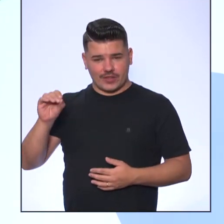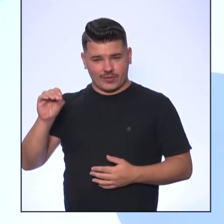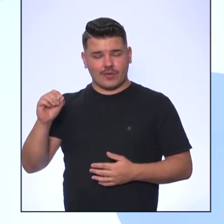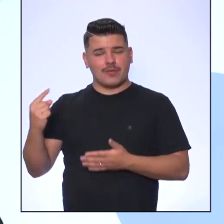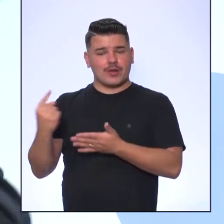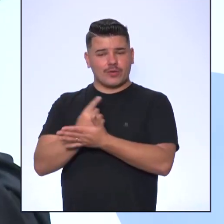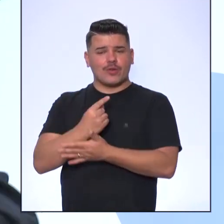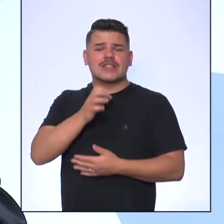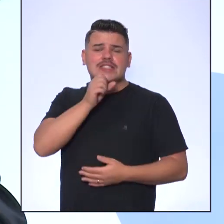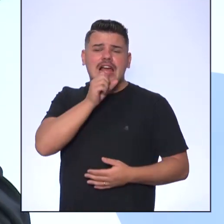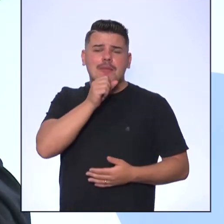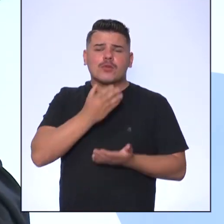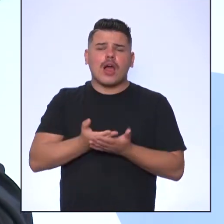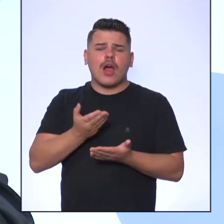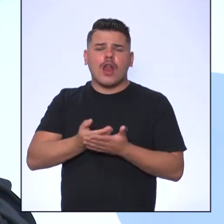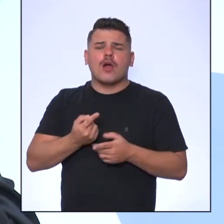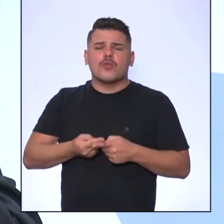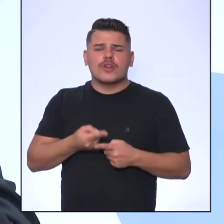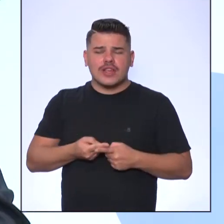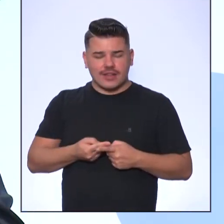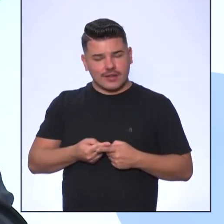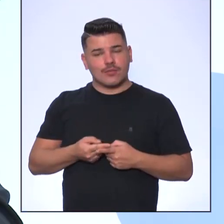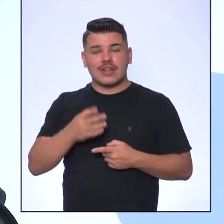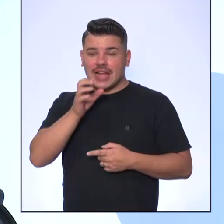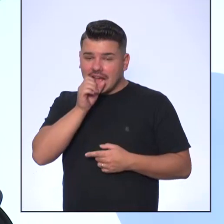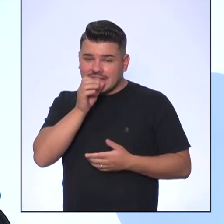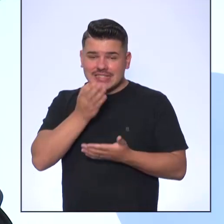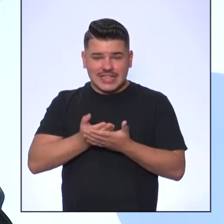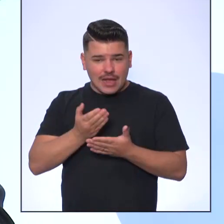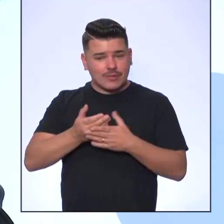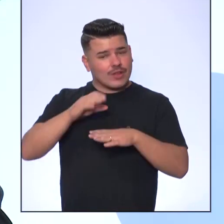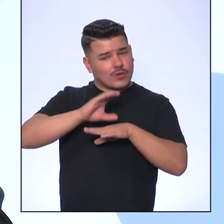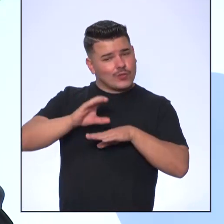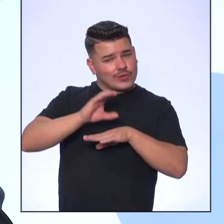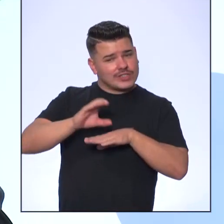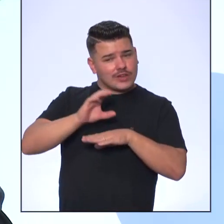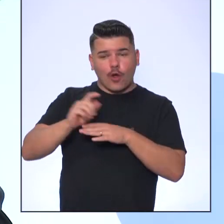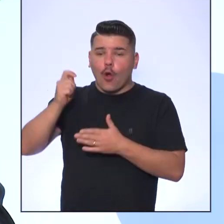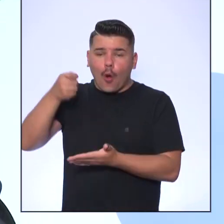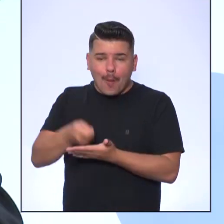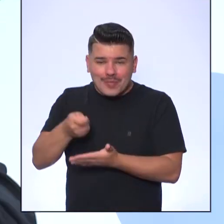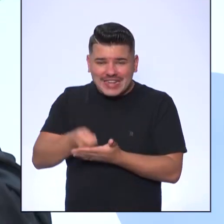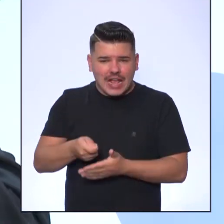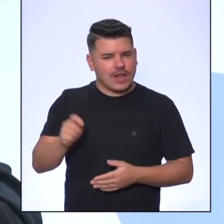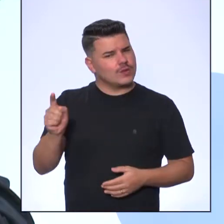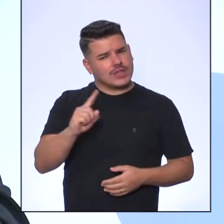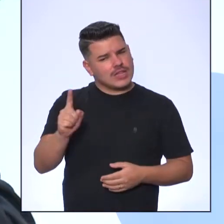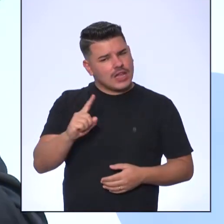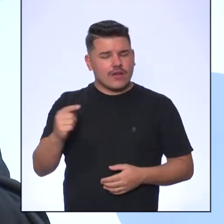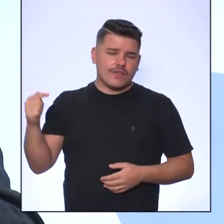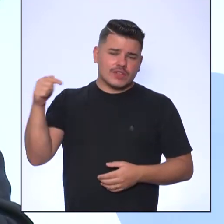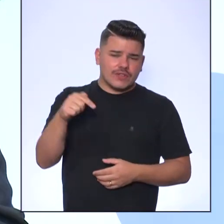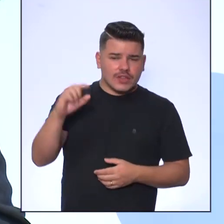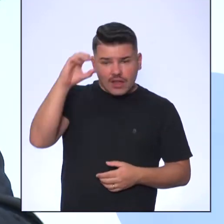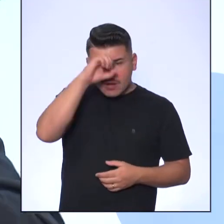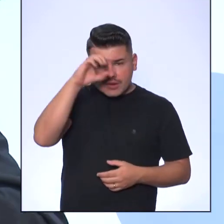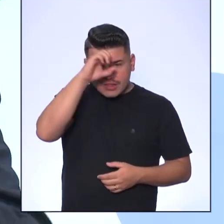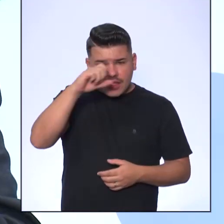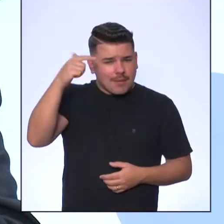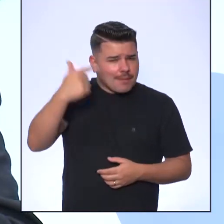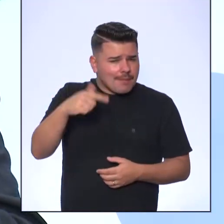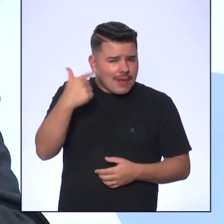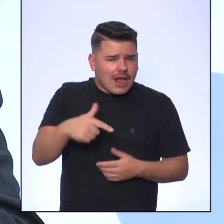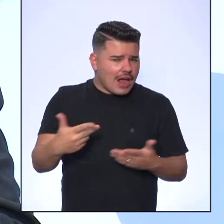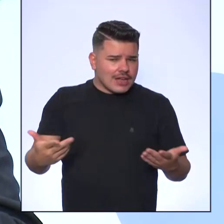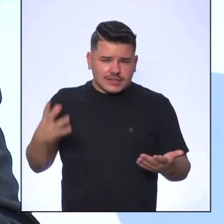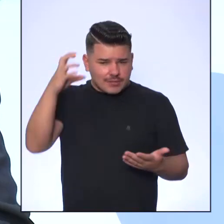vai ter aula sábado? Porque é uma aula extra. Você não é obrigado, tá, Pedro Arthur? Mas é um preparatório, algo a mais. Então,